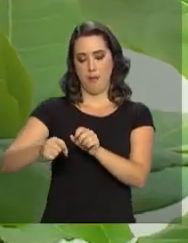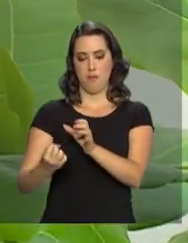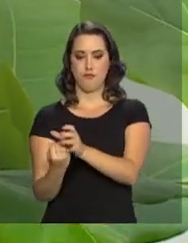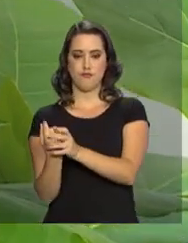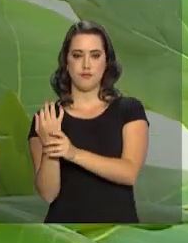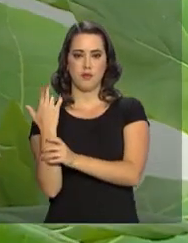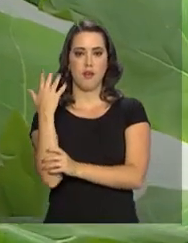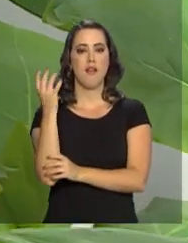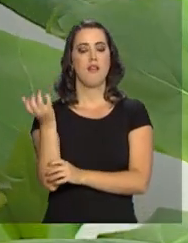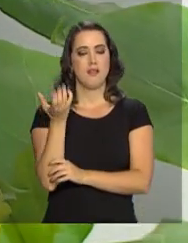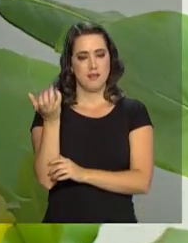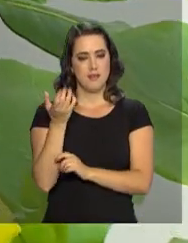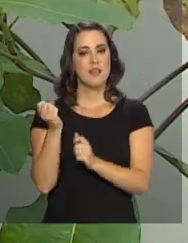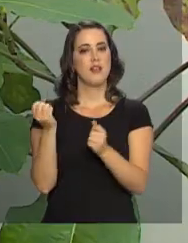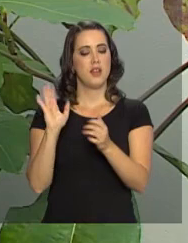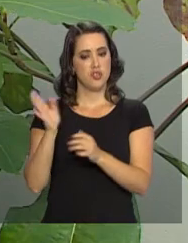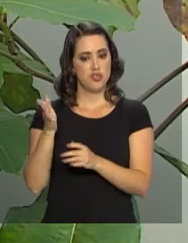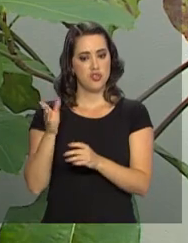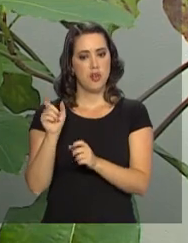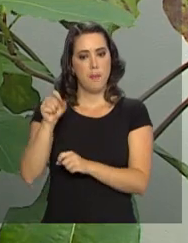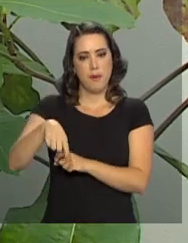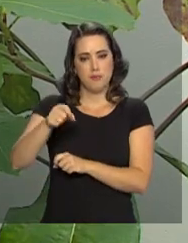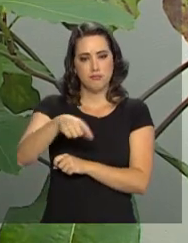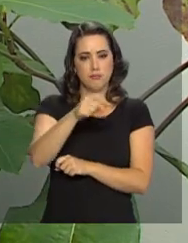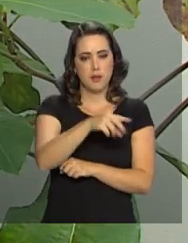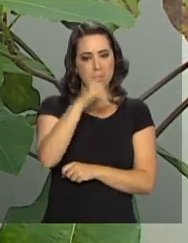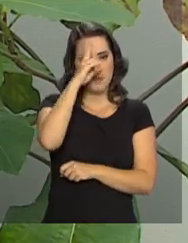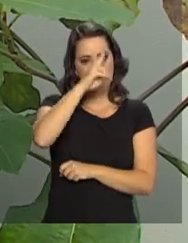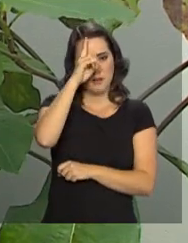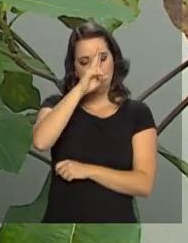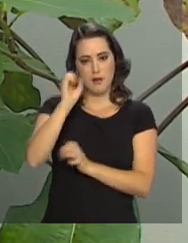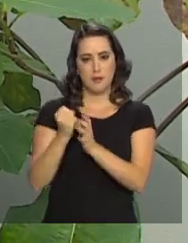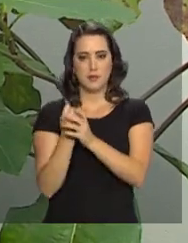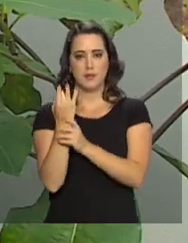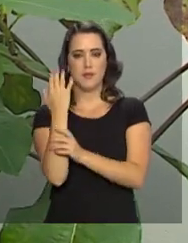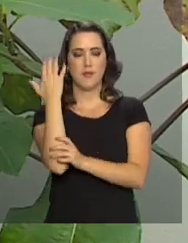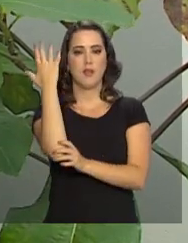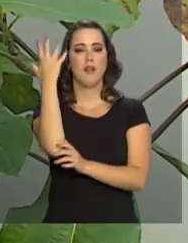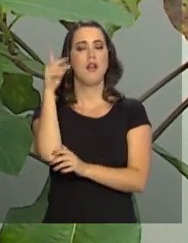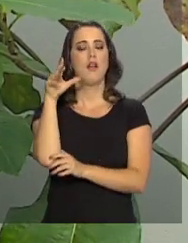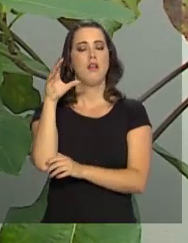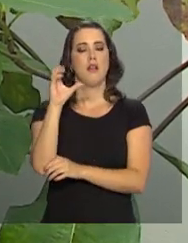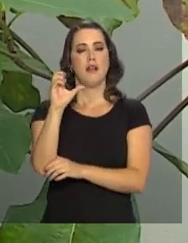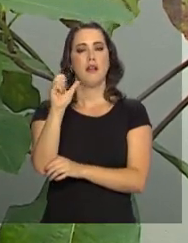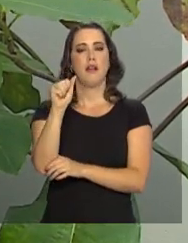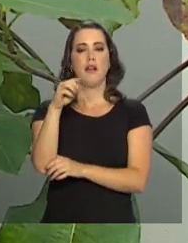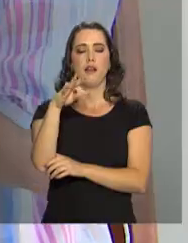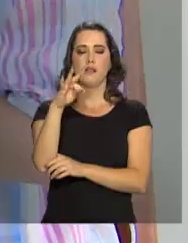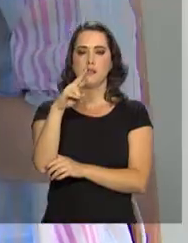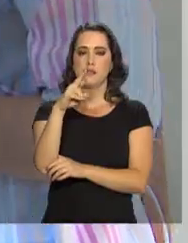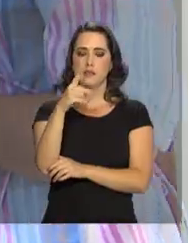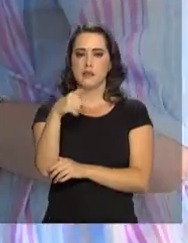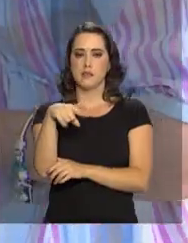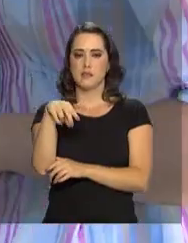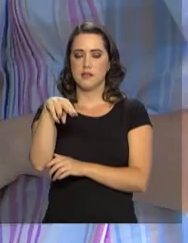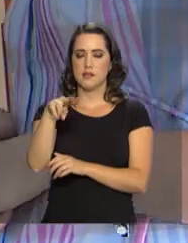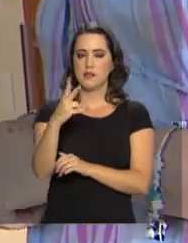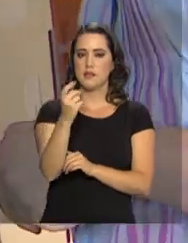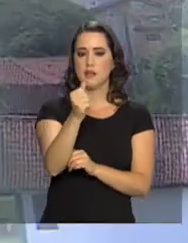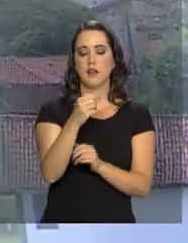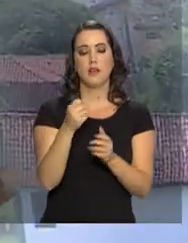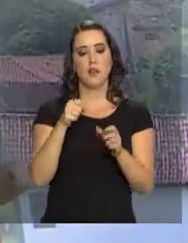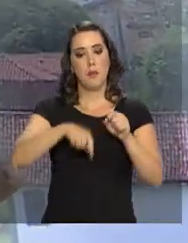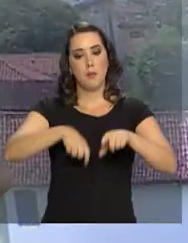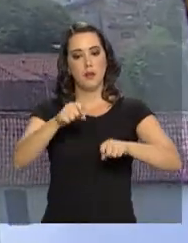plantar ainda na fase da construção, para lembrar a castanheira que antes dava sombra aos moradores. Foi eu que plantei em